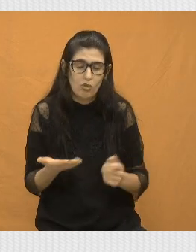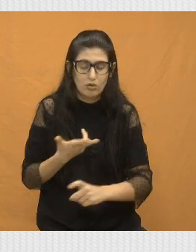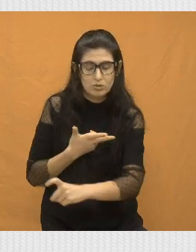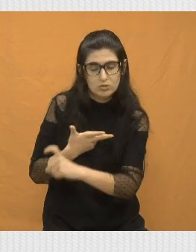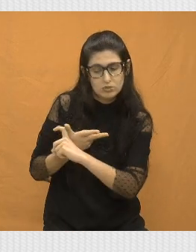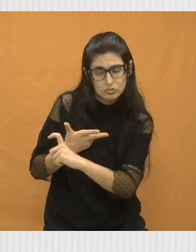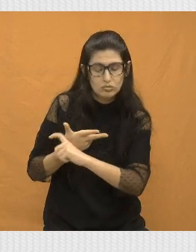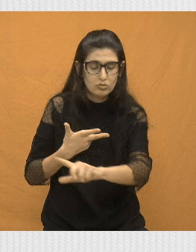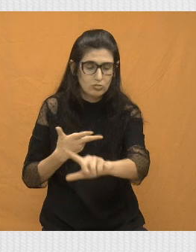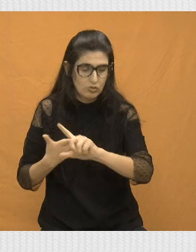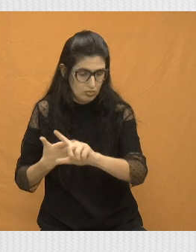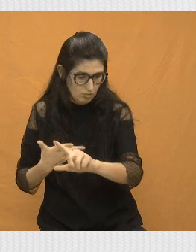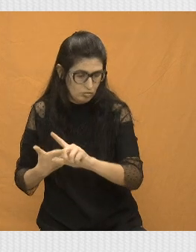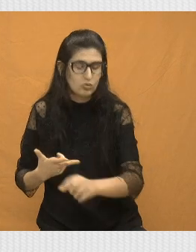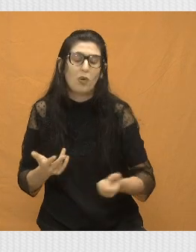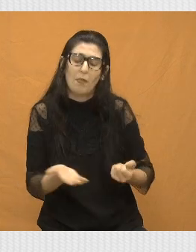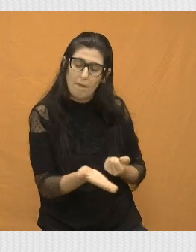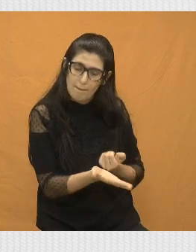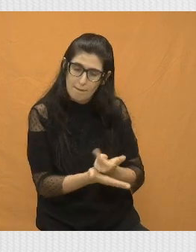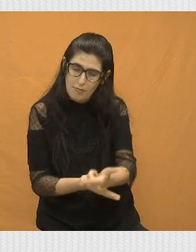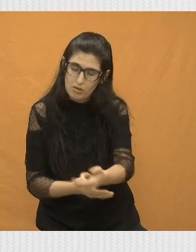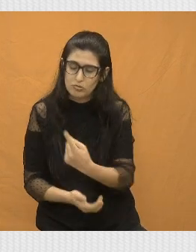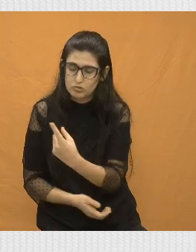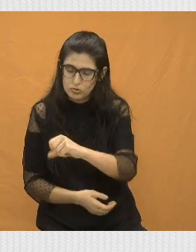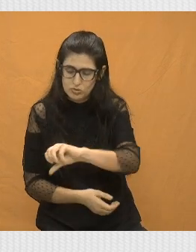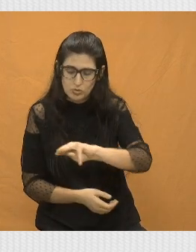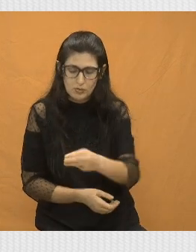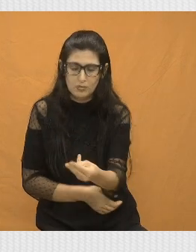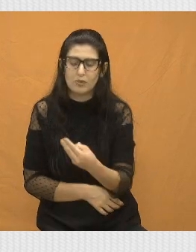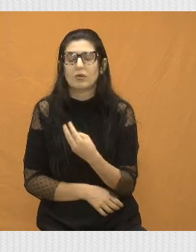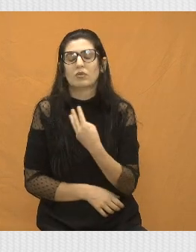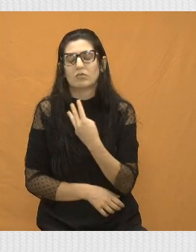executivo e o legislativo, pago,